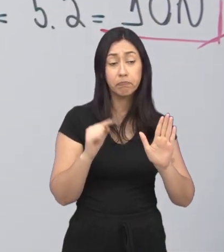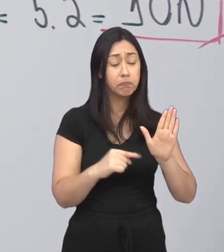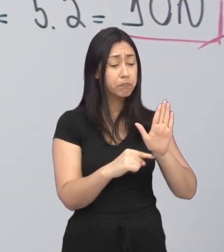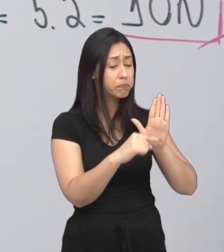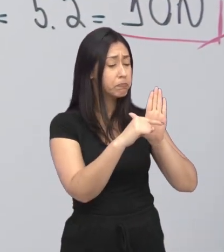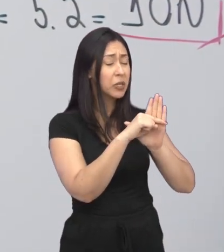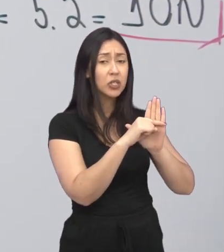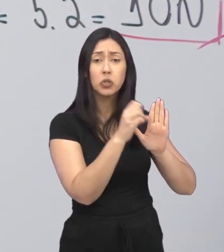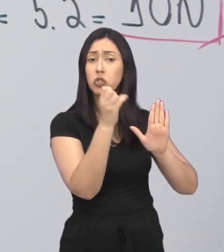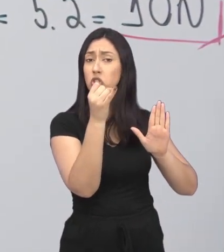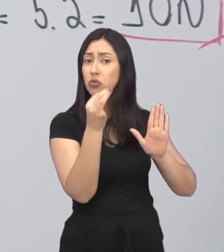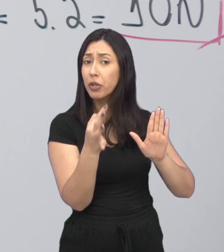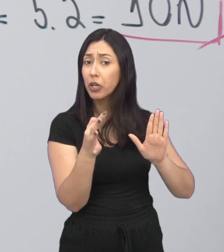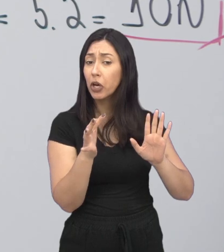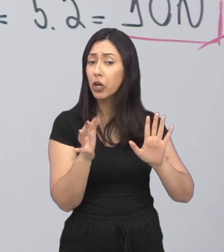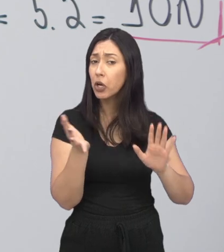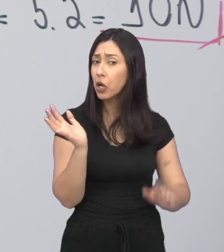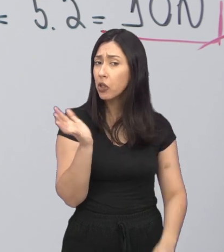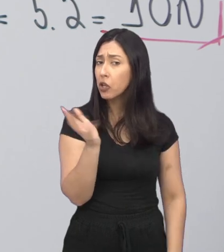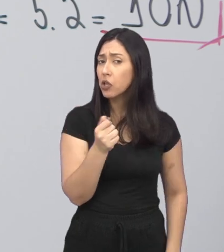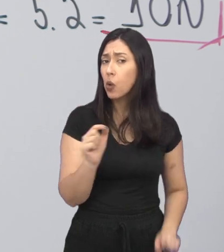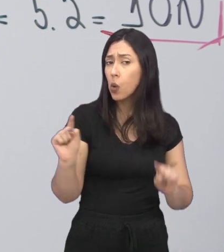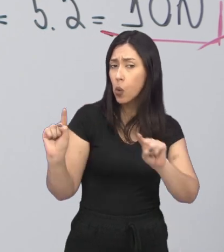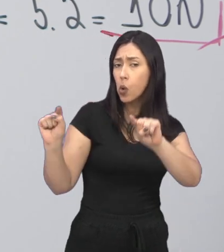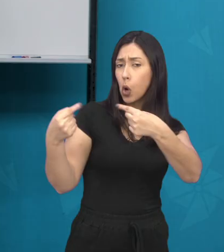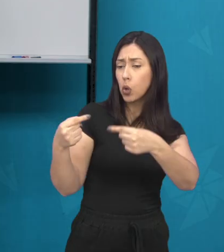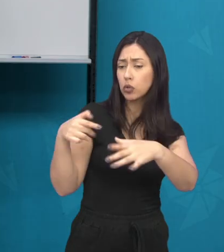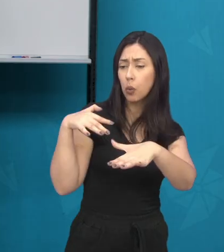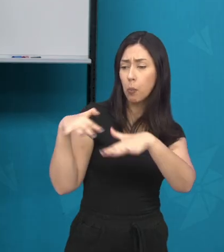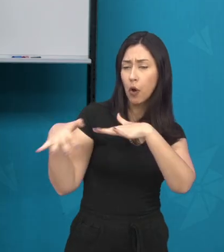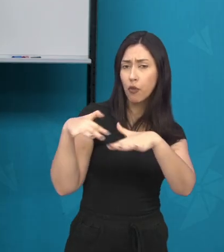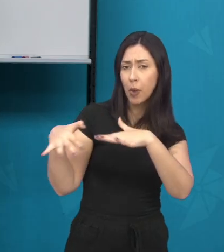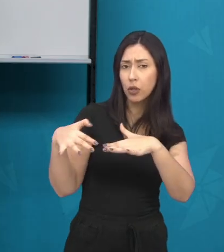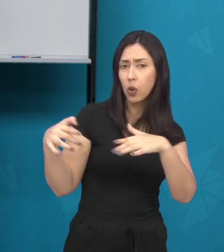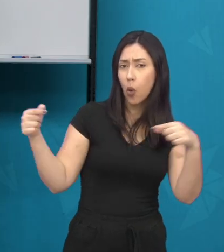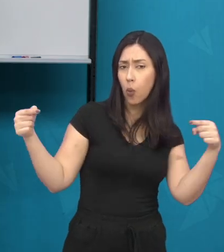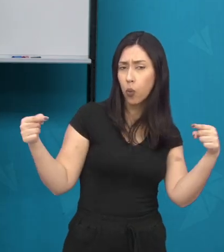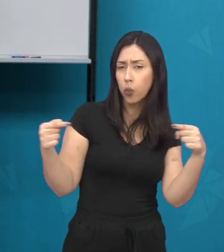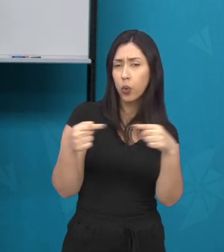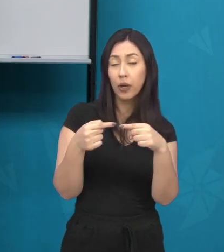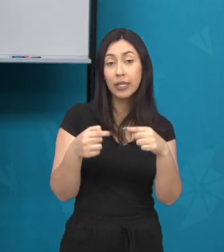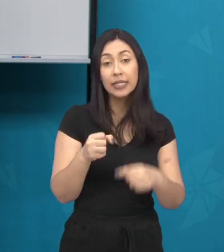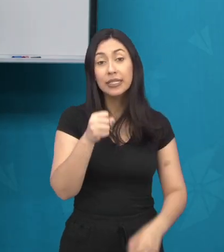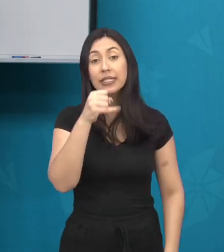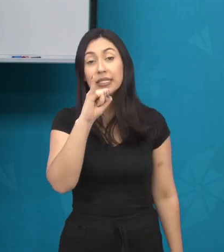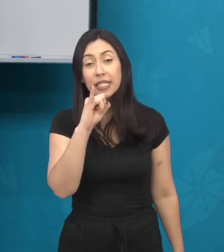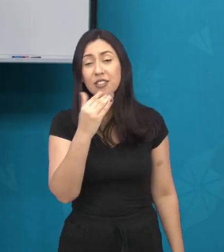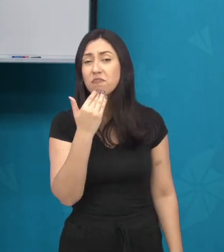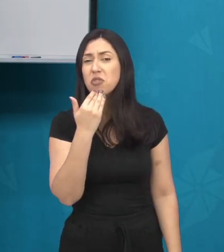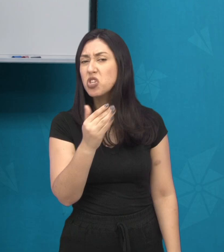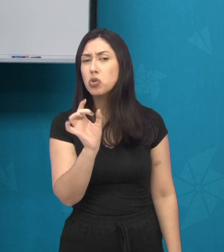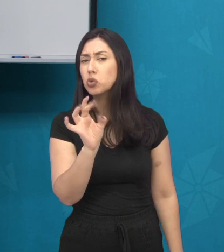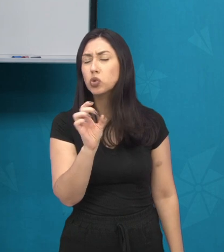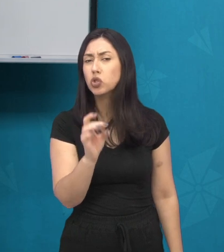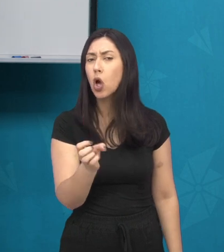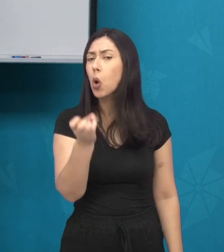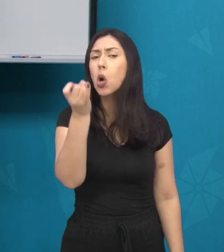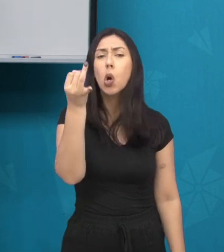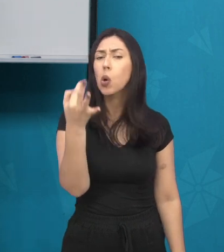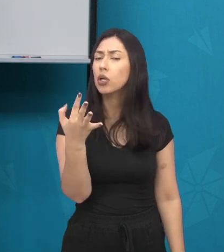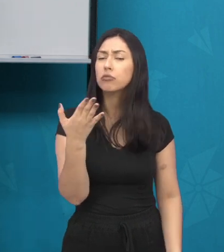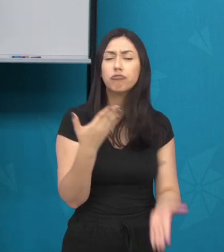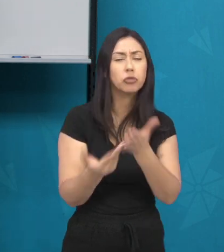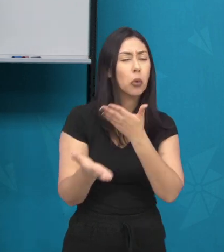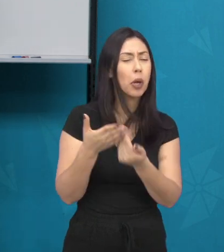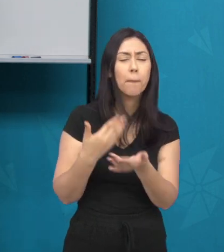gente que aceleração é contra o movimento se a questão nos pediu o módulo eu posso desprezar esse sinal e